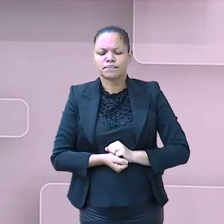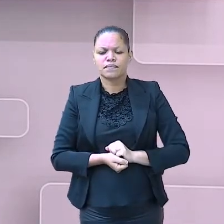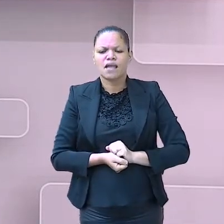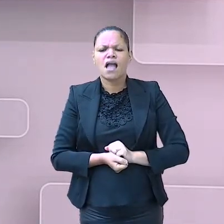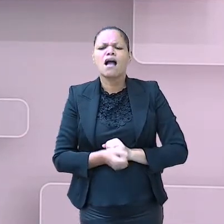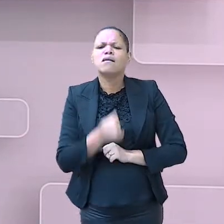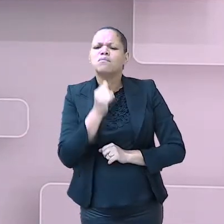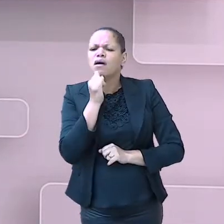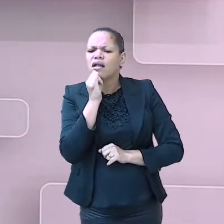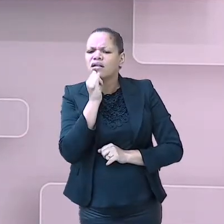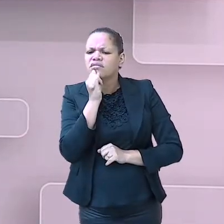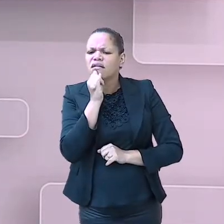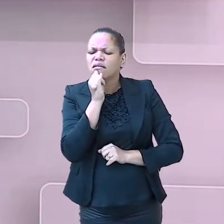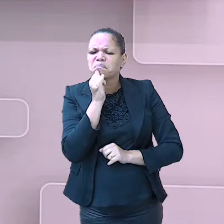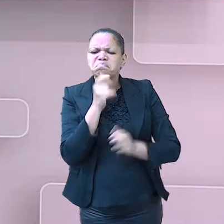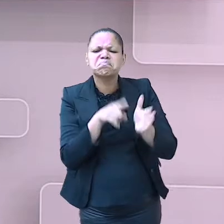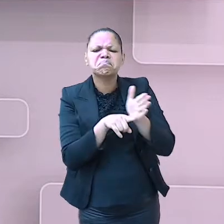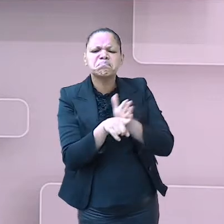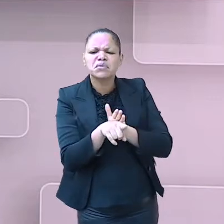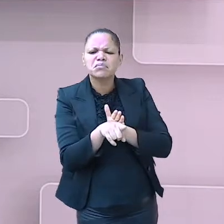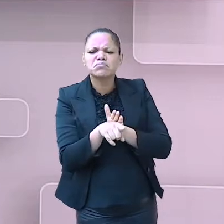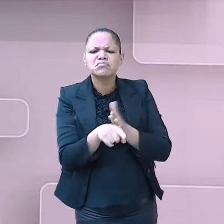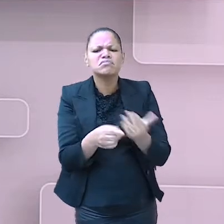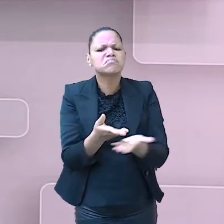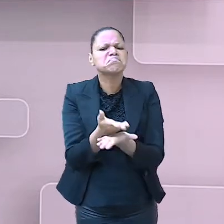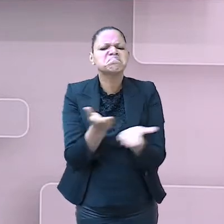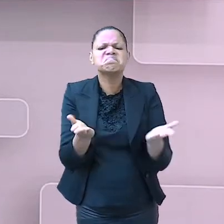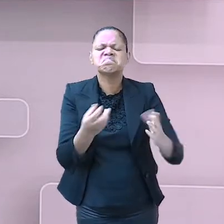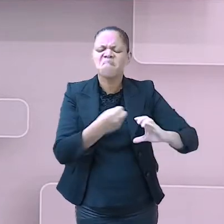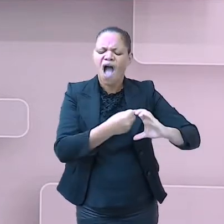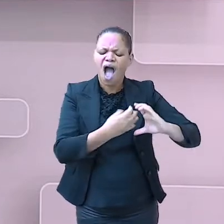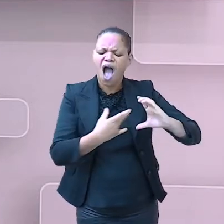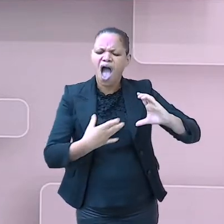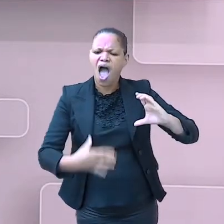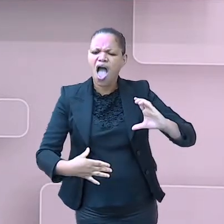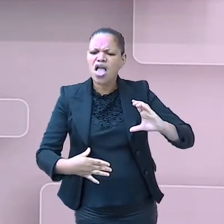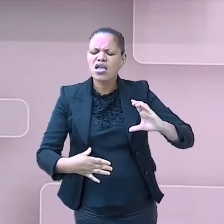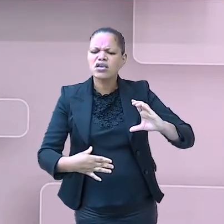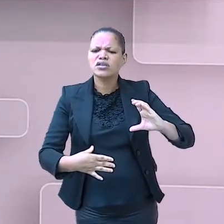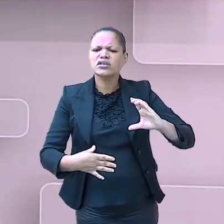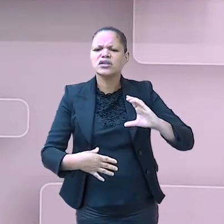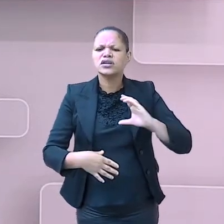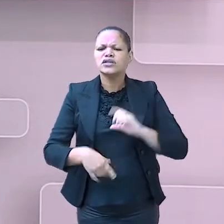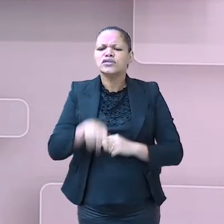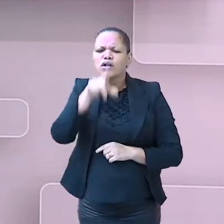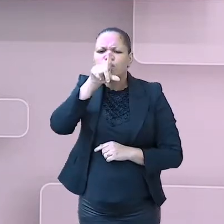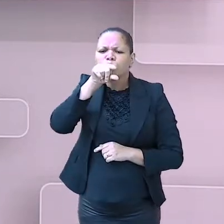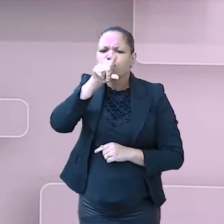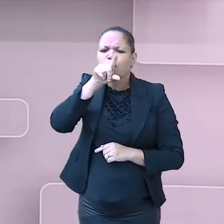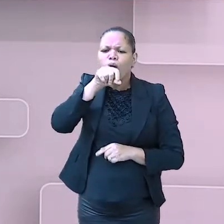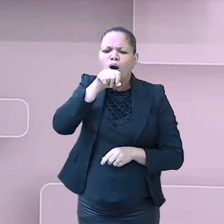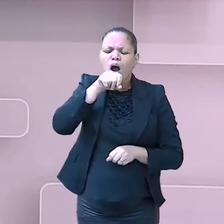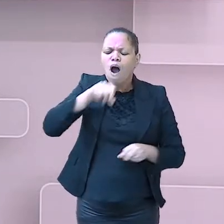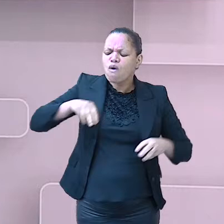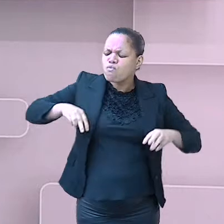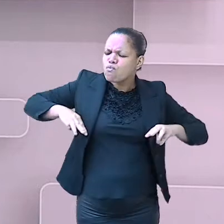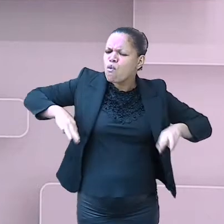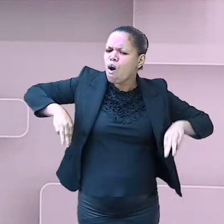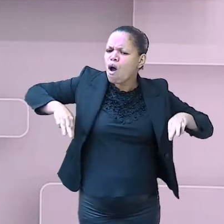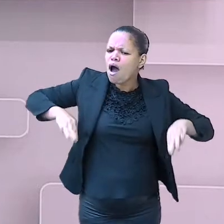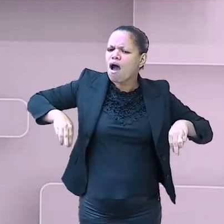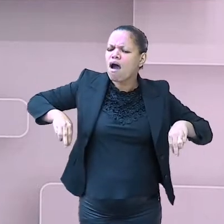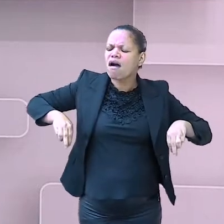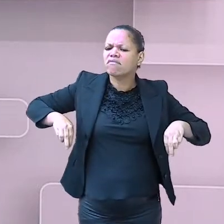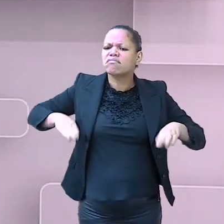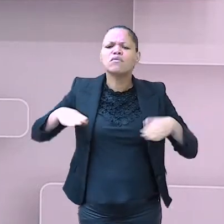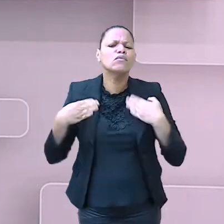Se perguntar para você uma característica específica de uma ave, a primeira coisa que vem na